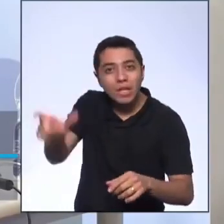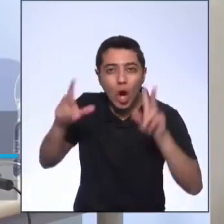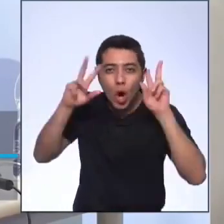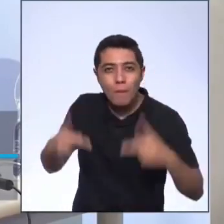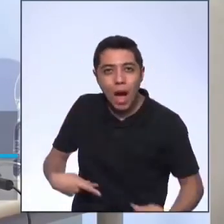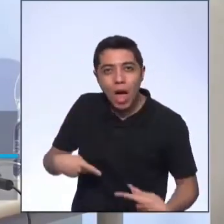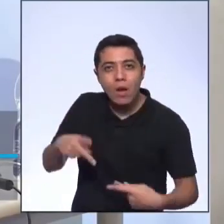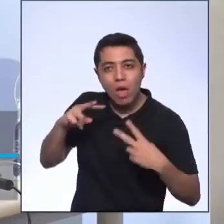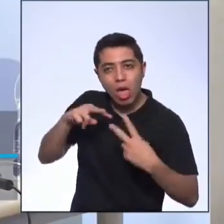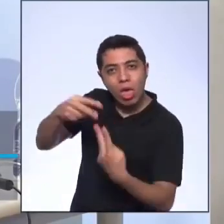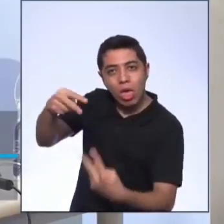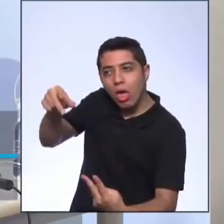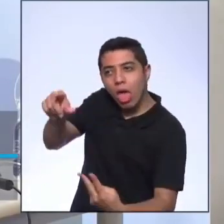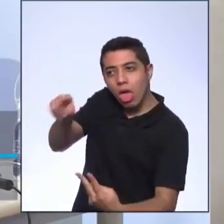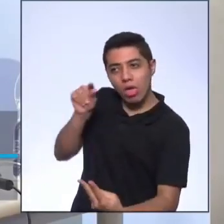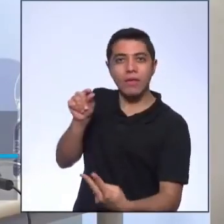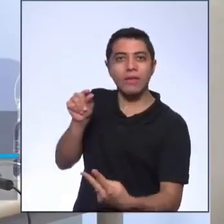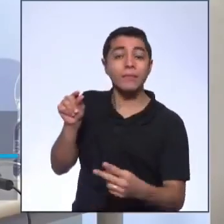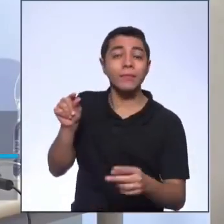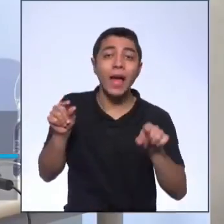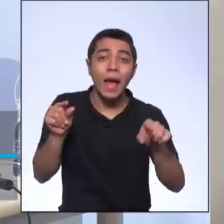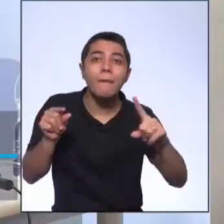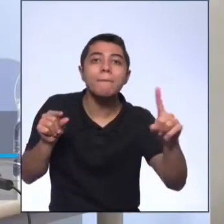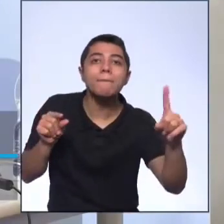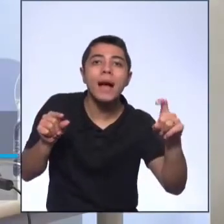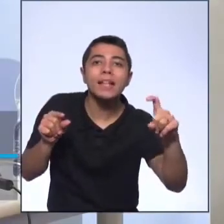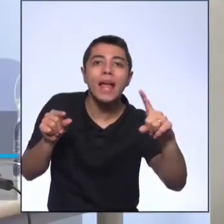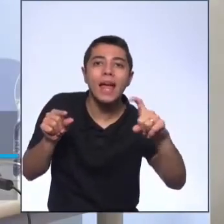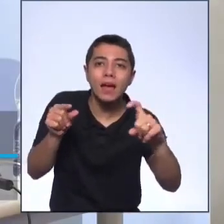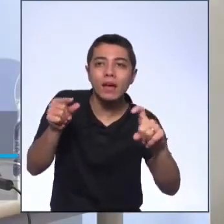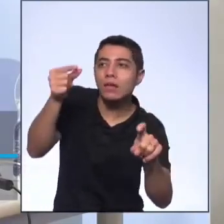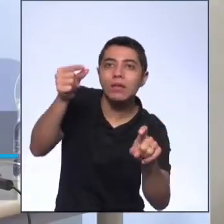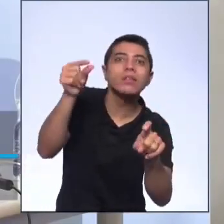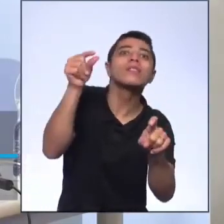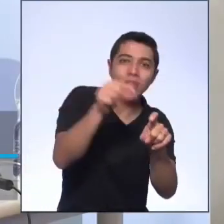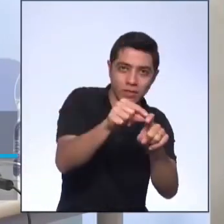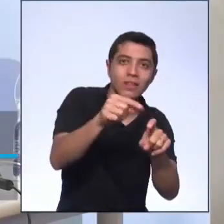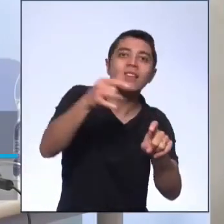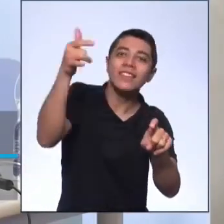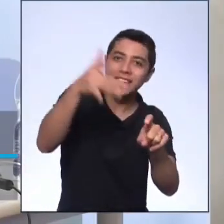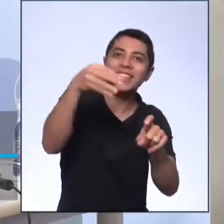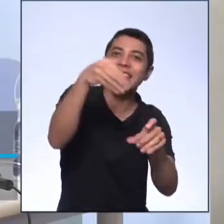uma bactéria transgênica e essa bactéria passa a produzir o quê?